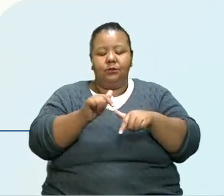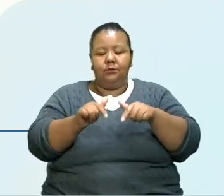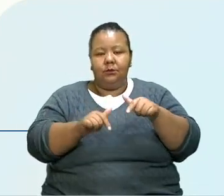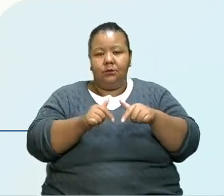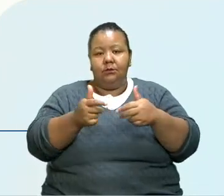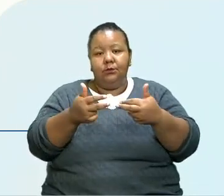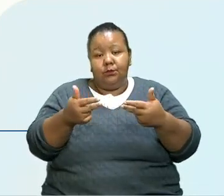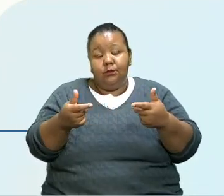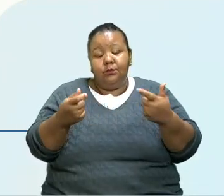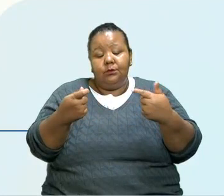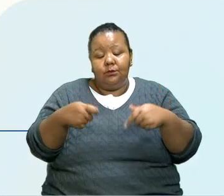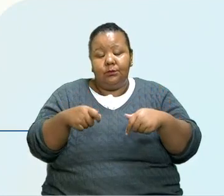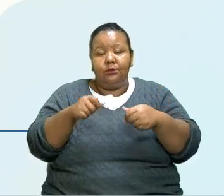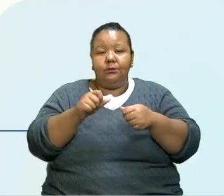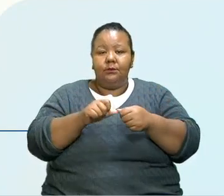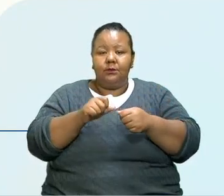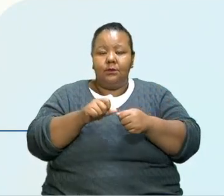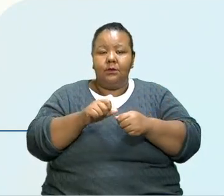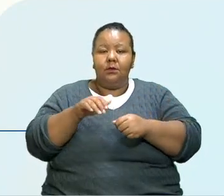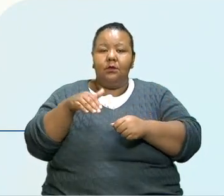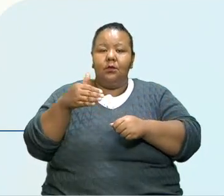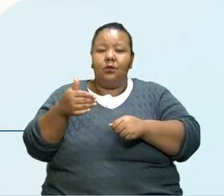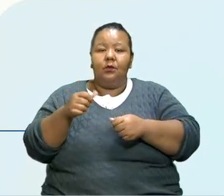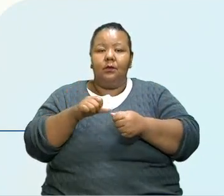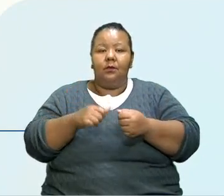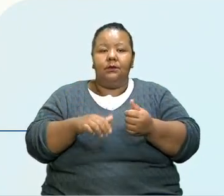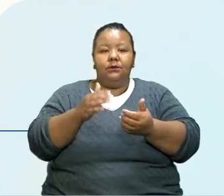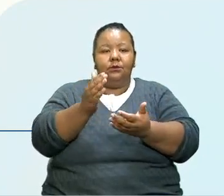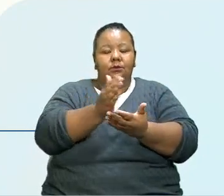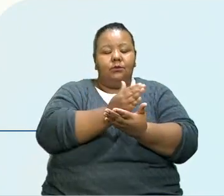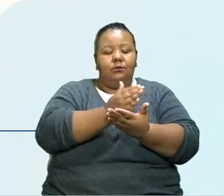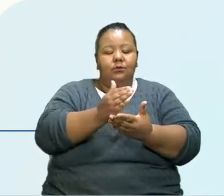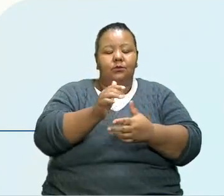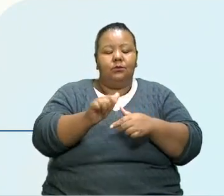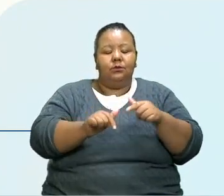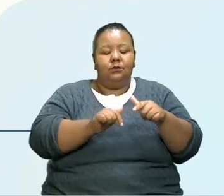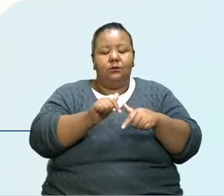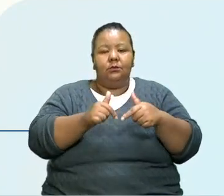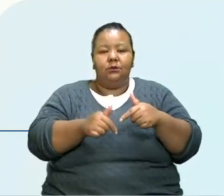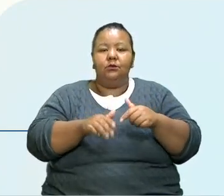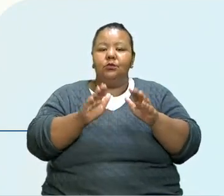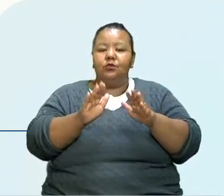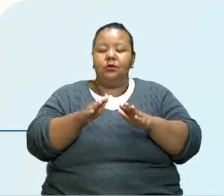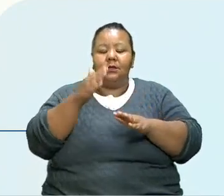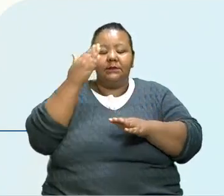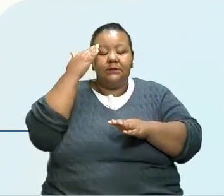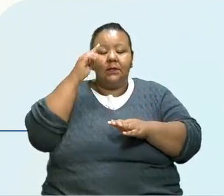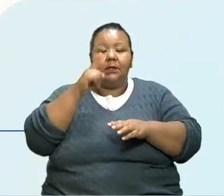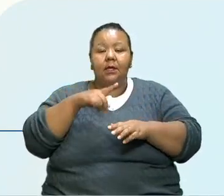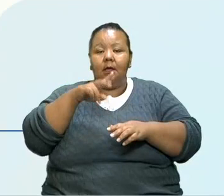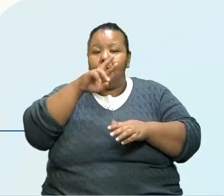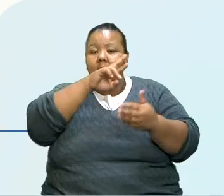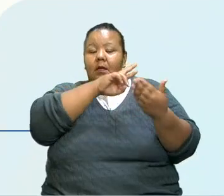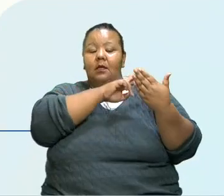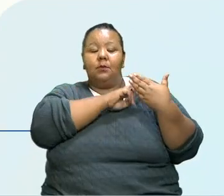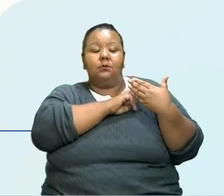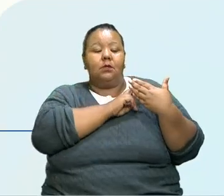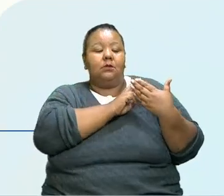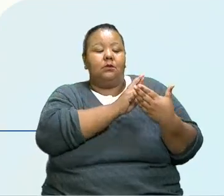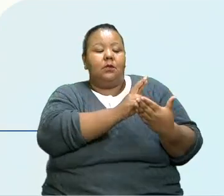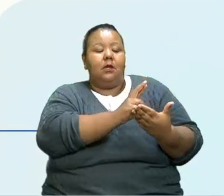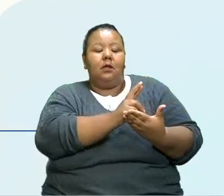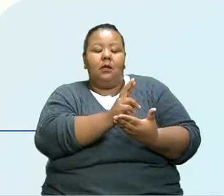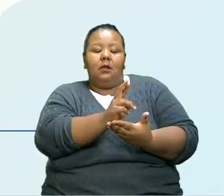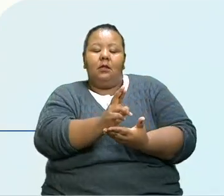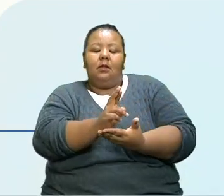ser realizadas. Se a partir do momento que eu faço uma divisão do trabalho, eu defino a autoridade, eu defino a responsabilidade,